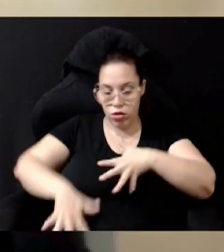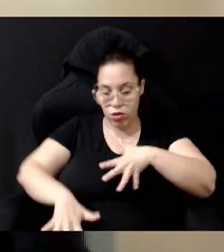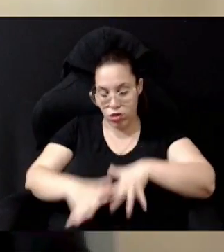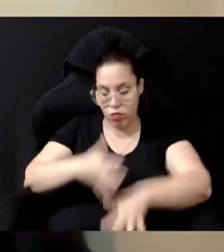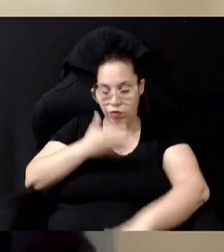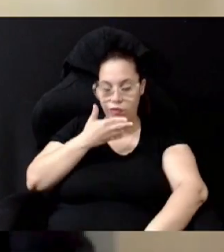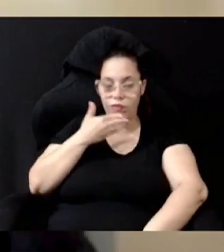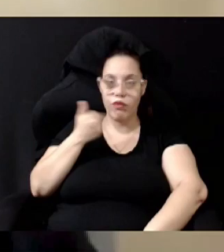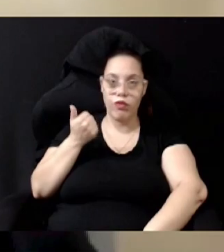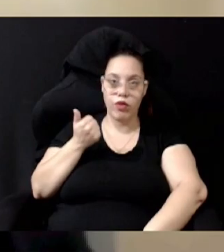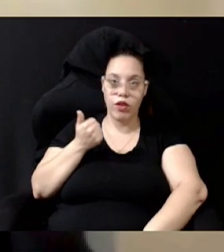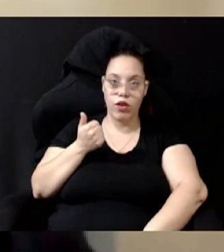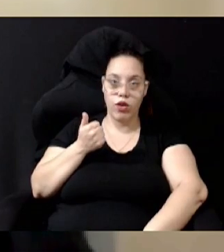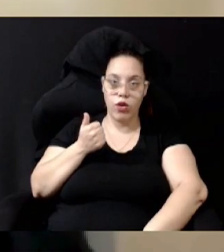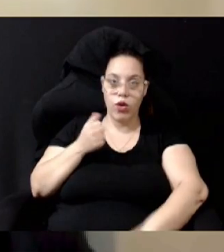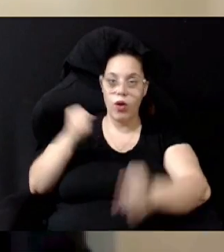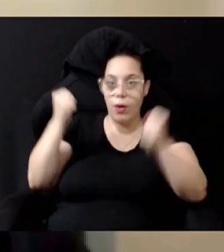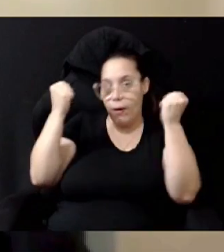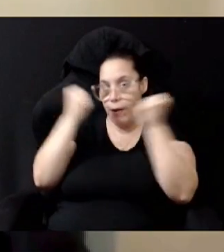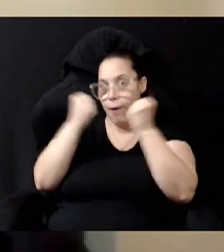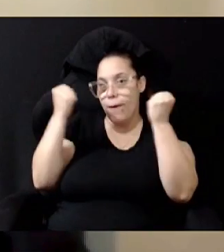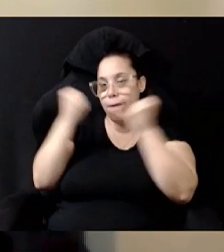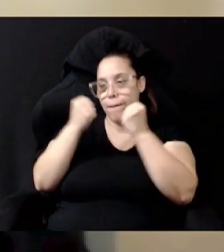atividade física. Atividade física é tratamento, sim.